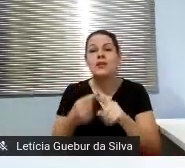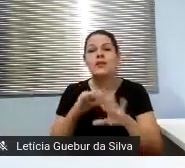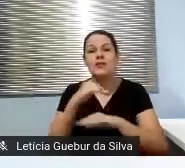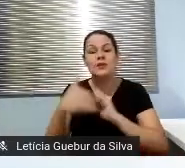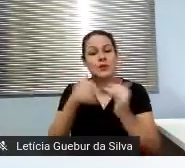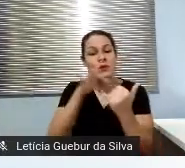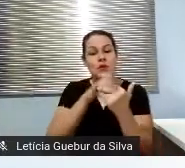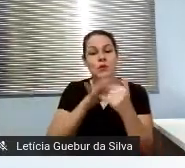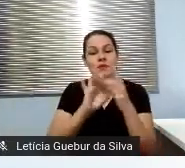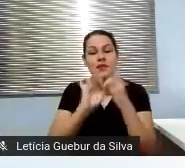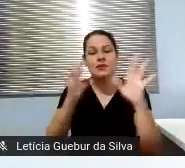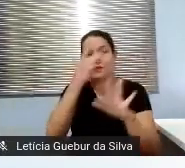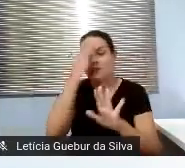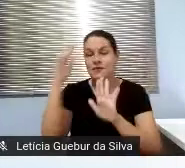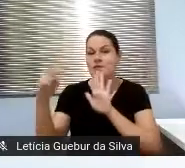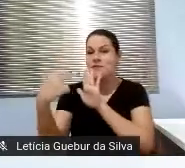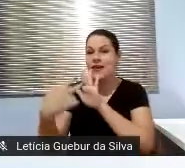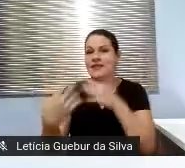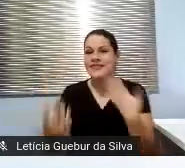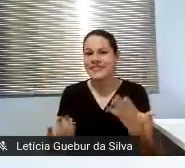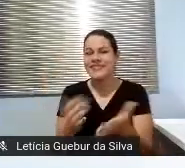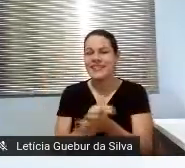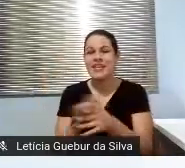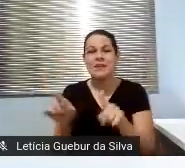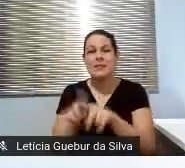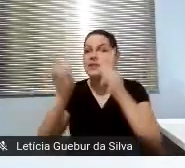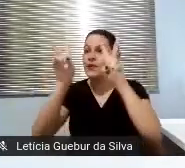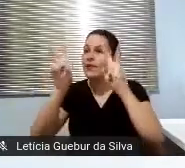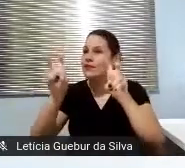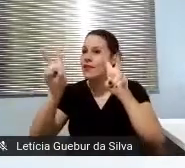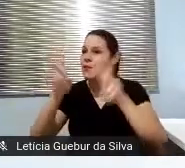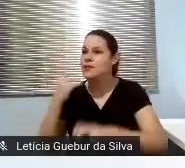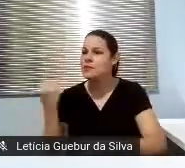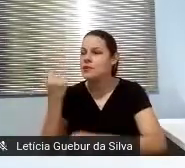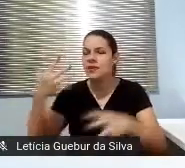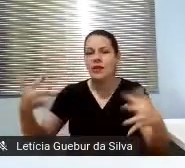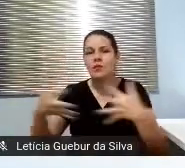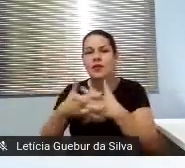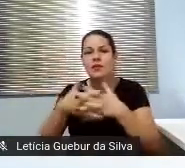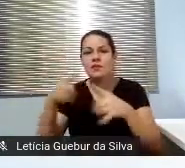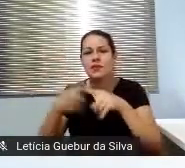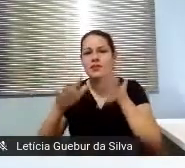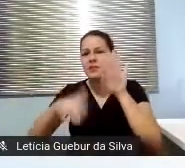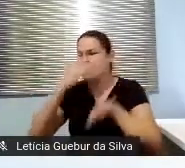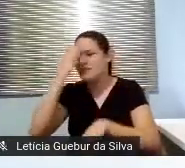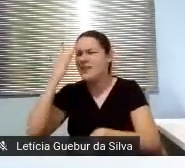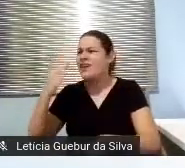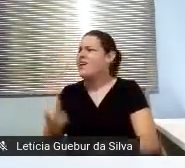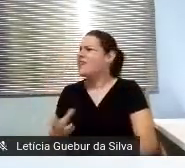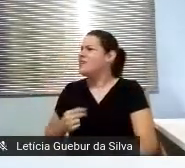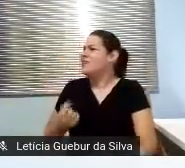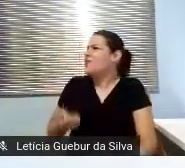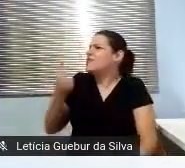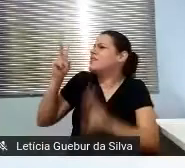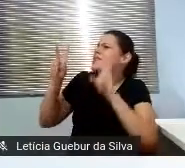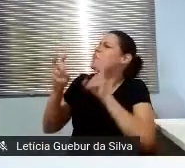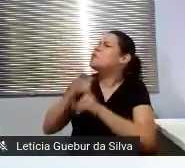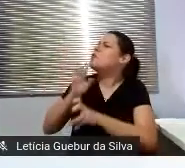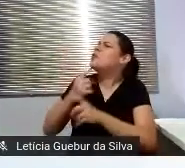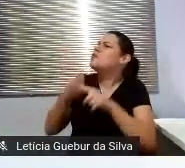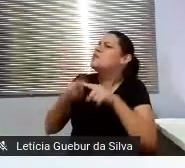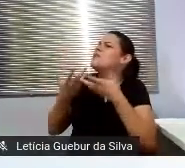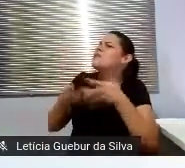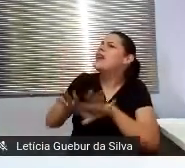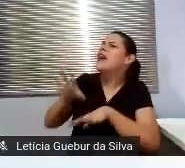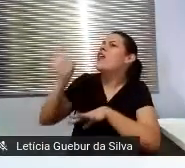a entenderem assuntos que eram complexos. Às vezes eles não queriam nem ouvir, porque falavam, não, eu não sei o que é. E você consegue, que você fez